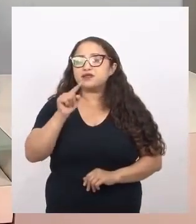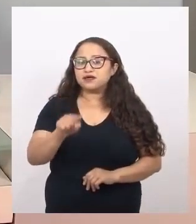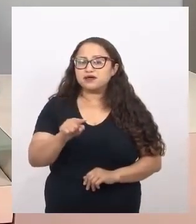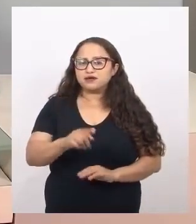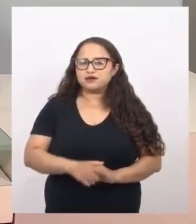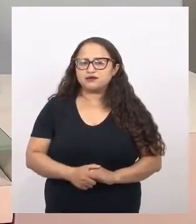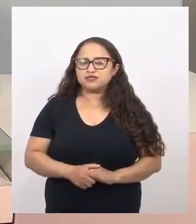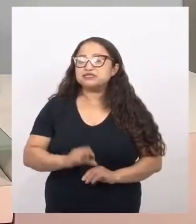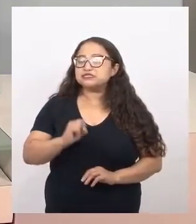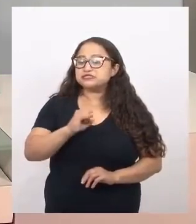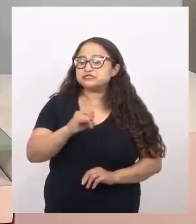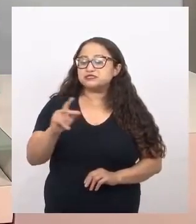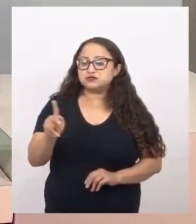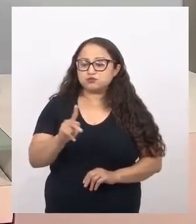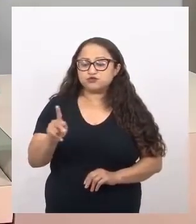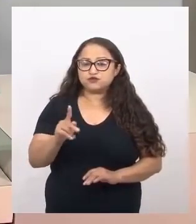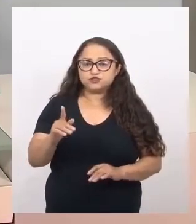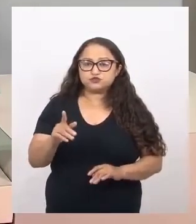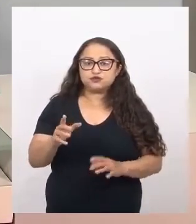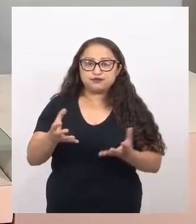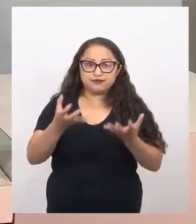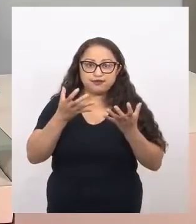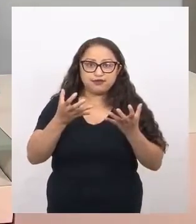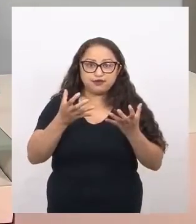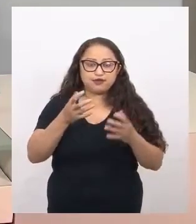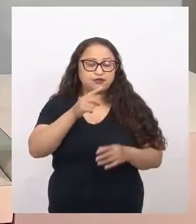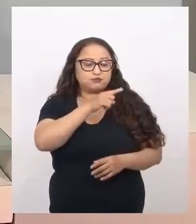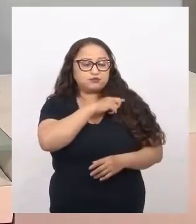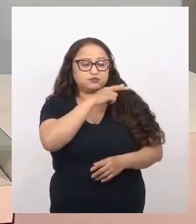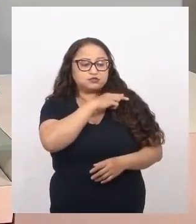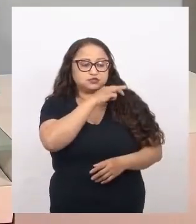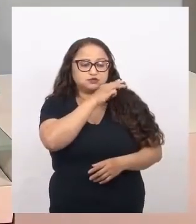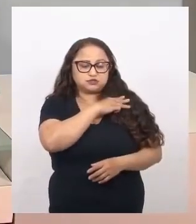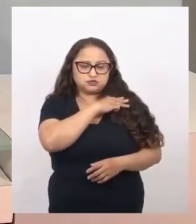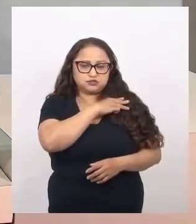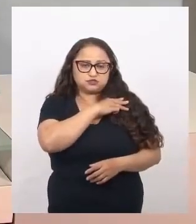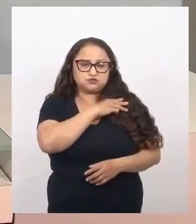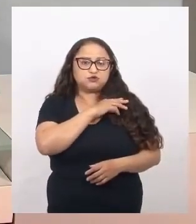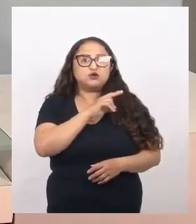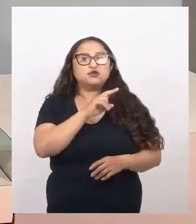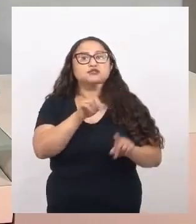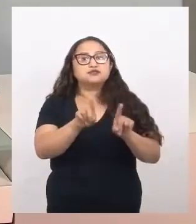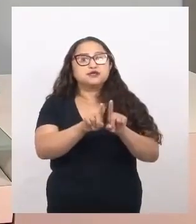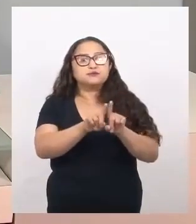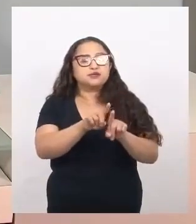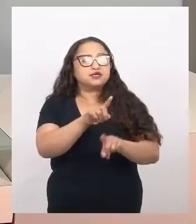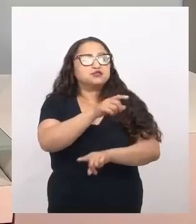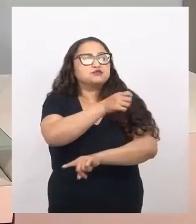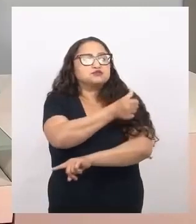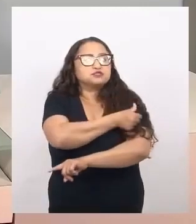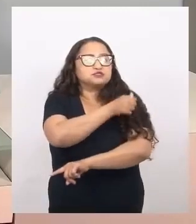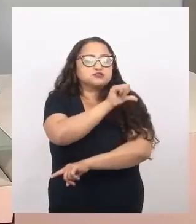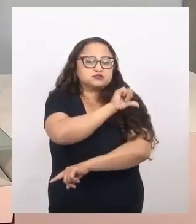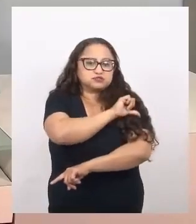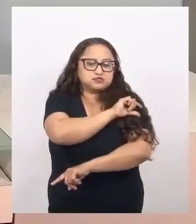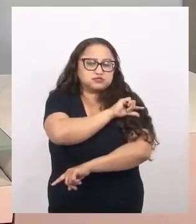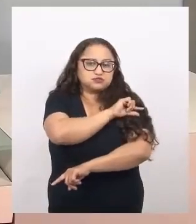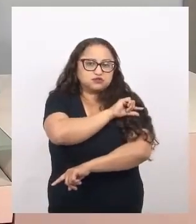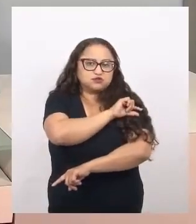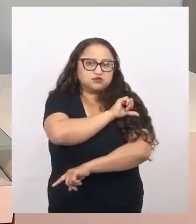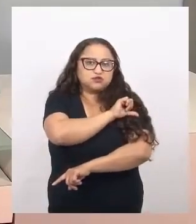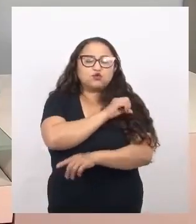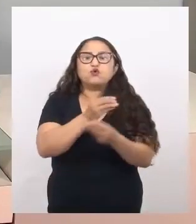apareceu é se o professor que tem interesse no ensino médio e no ensino fundamental, como ele faz a manifestação de